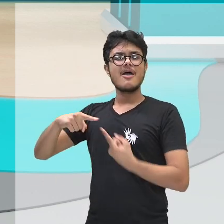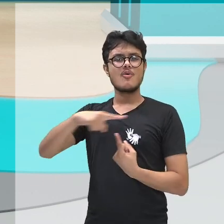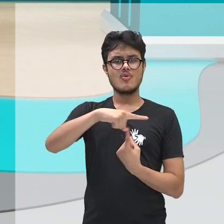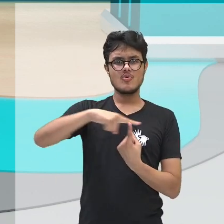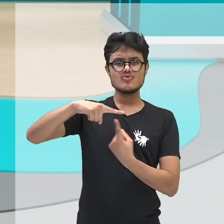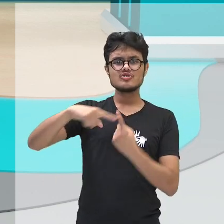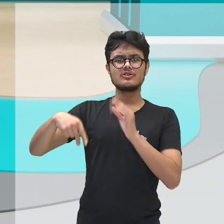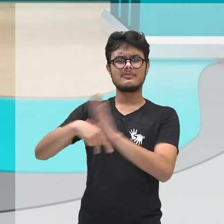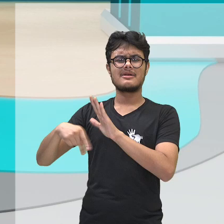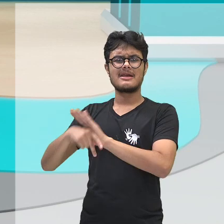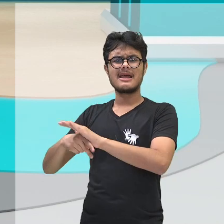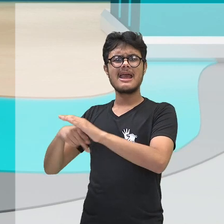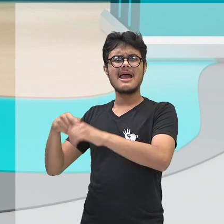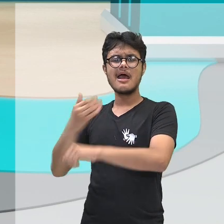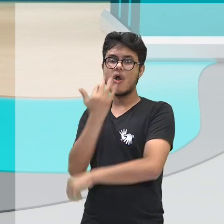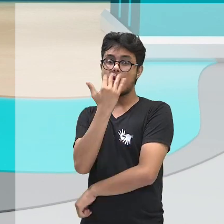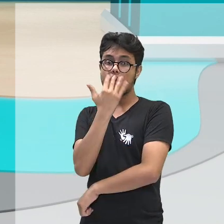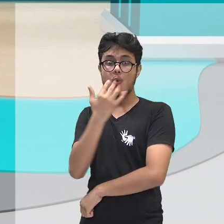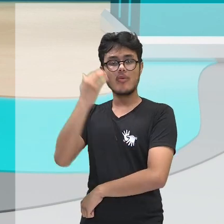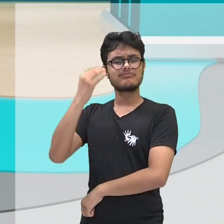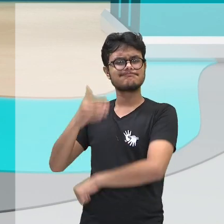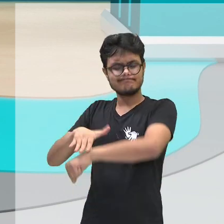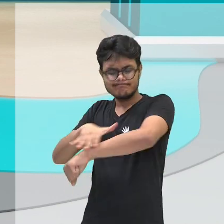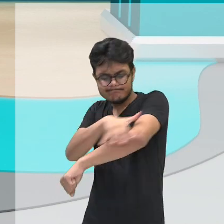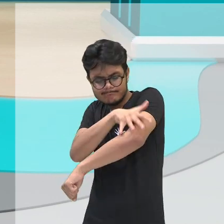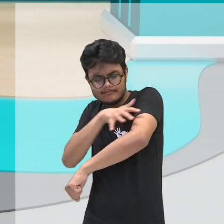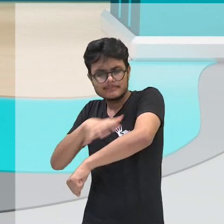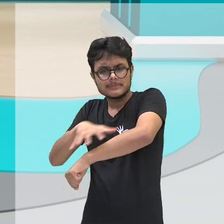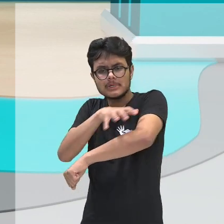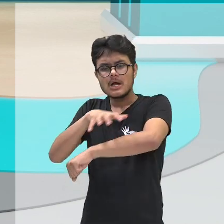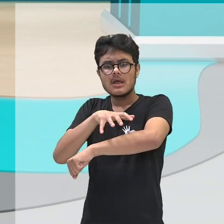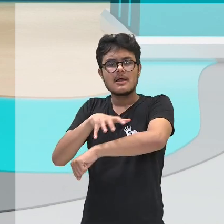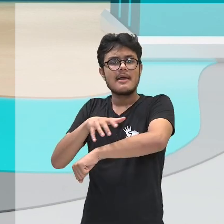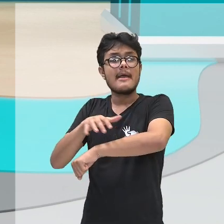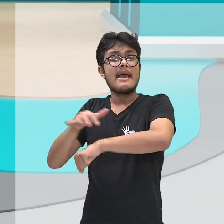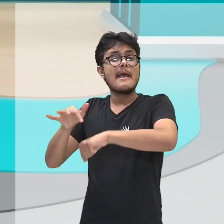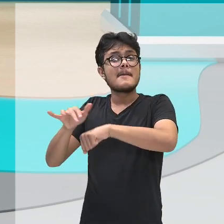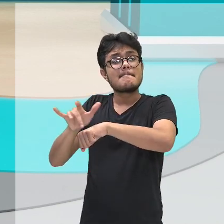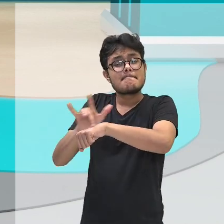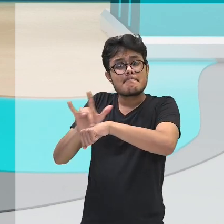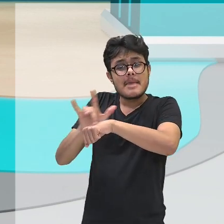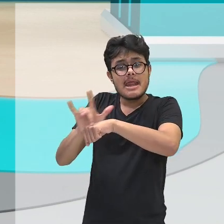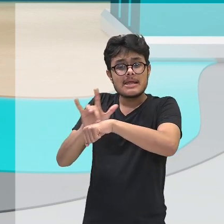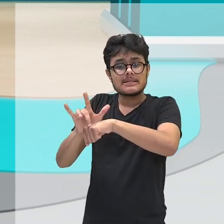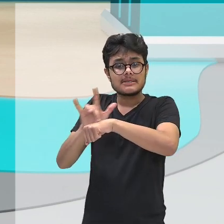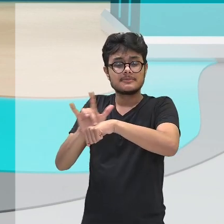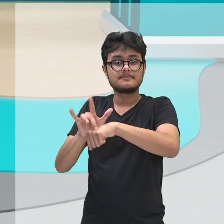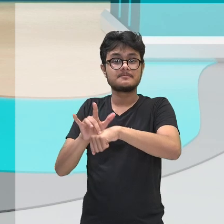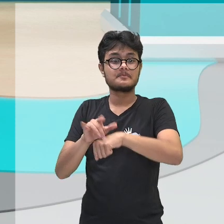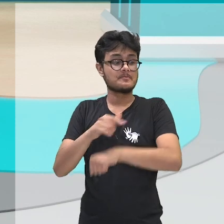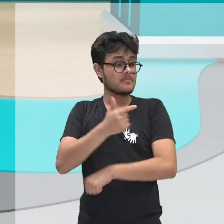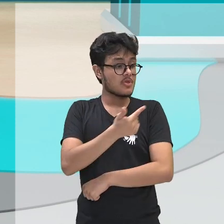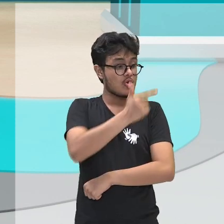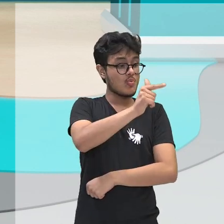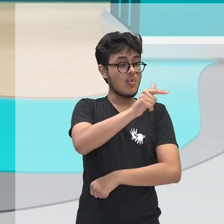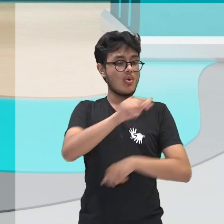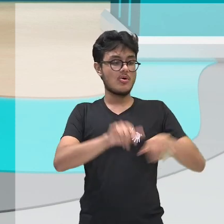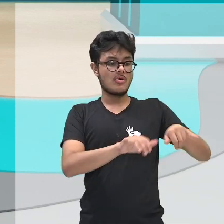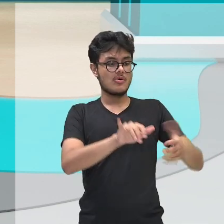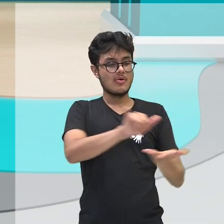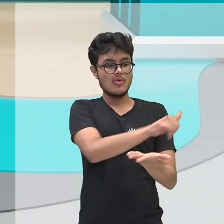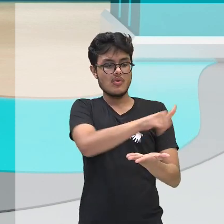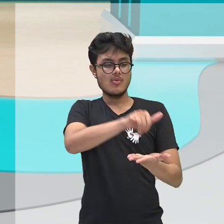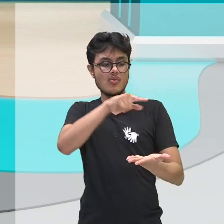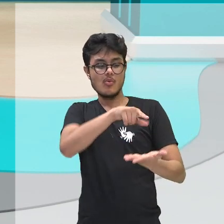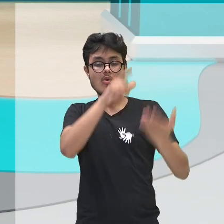é preta, né? ela traz todo um contexto, e o garantido foi criado em outro tipo de raça